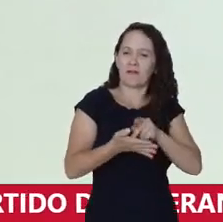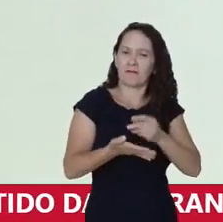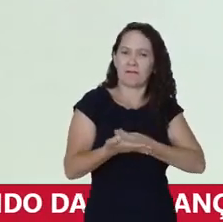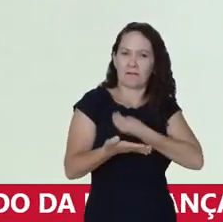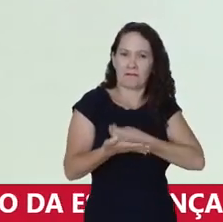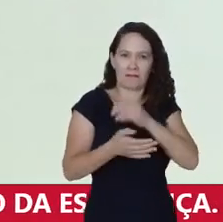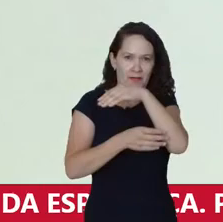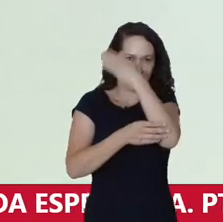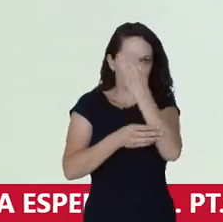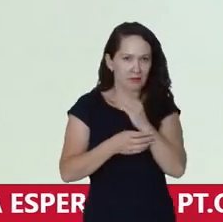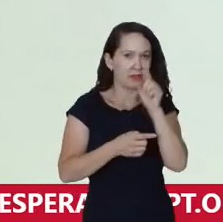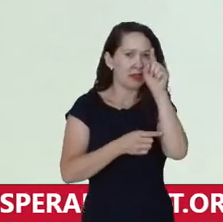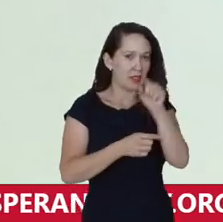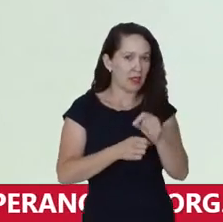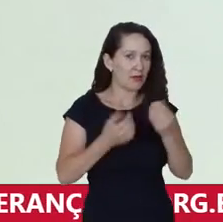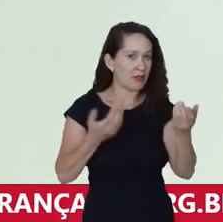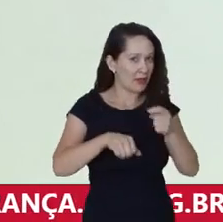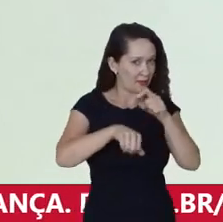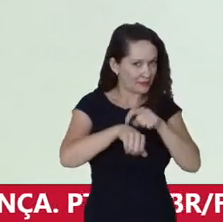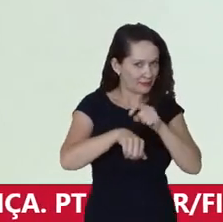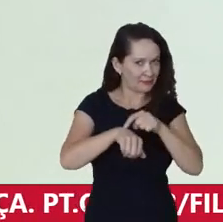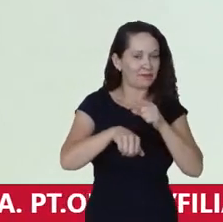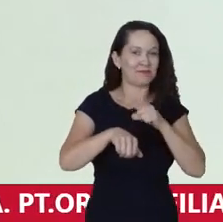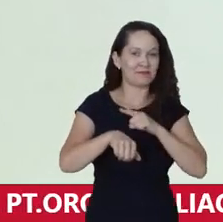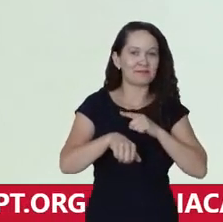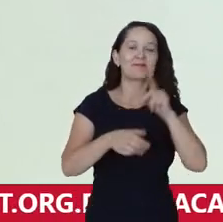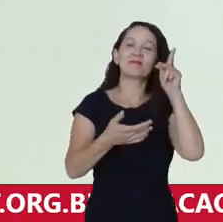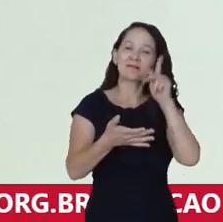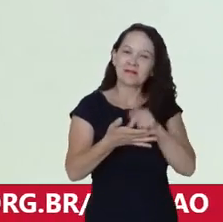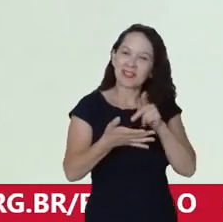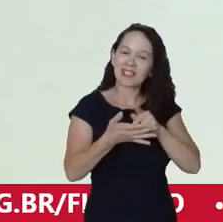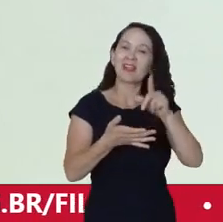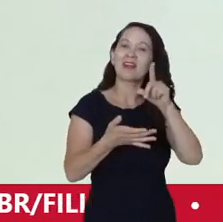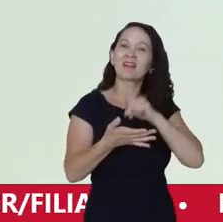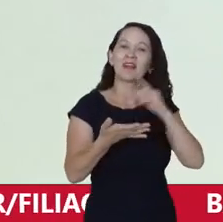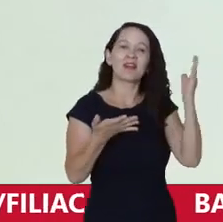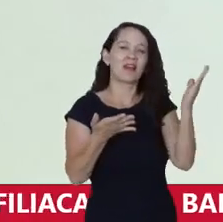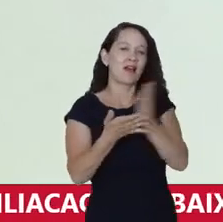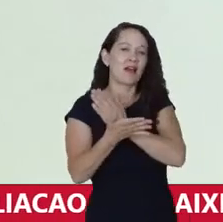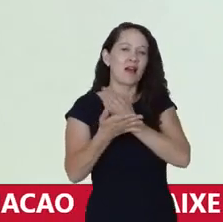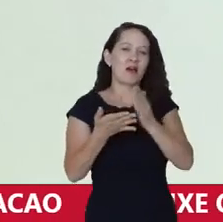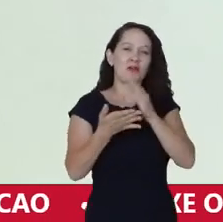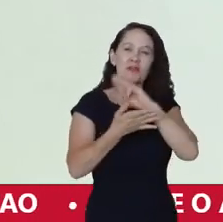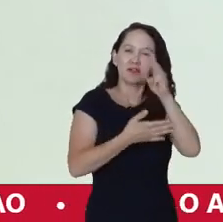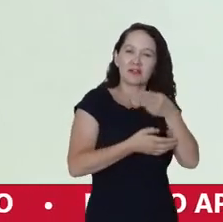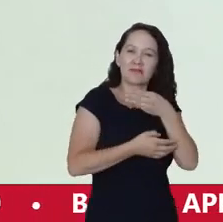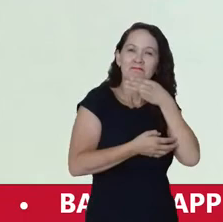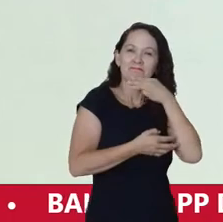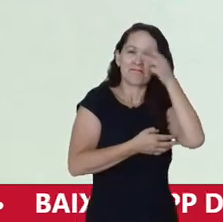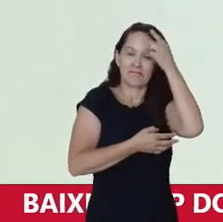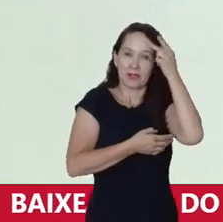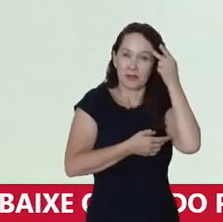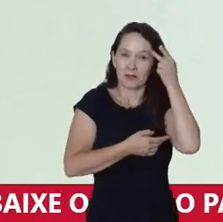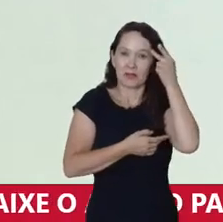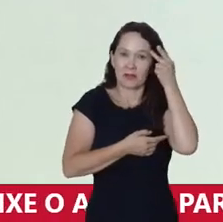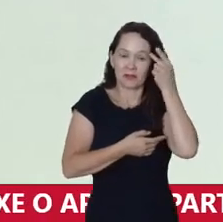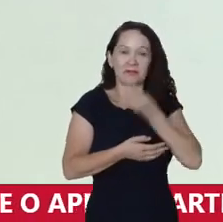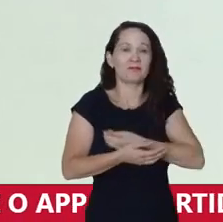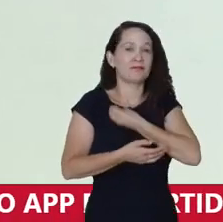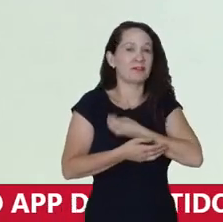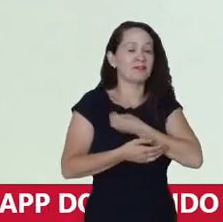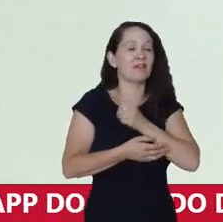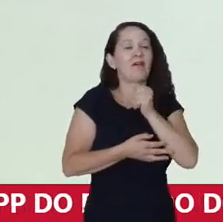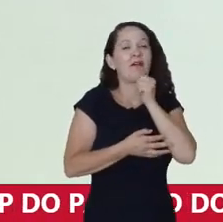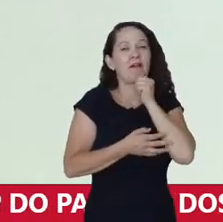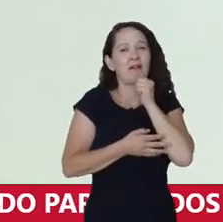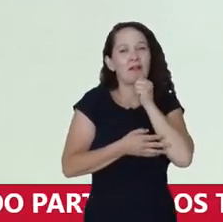Brasil, que é que nesse exato momento, certamente temos aí alguns milhões de pessoas que estão